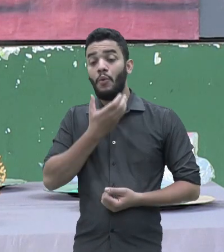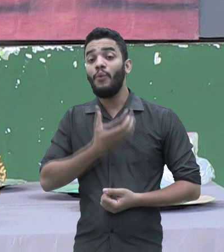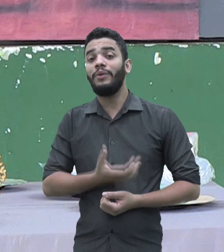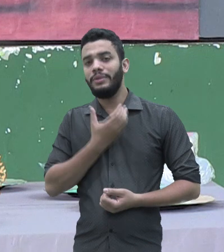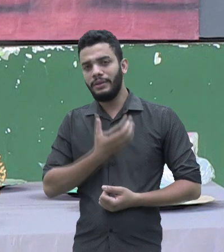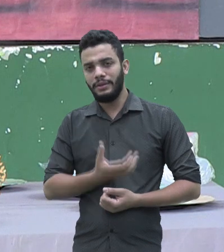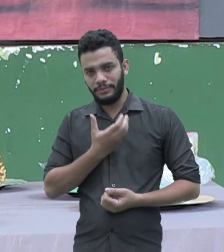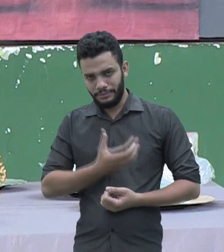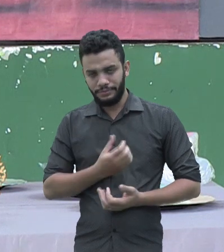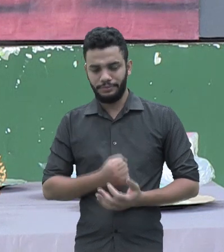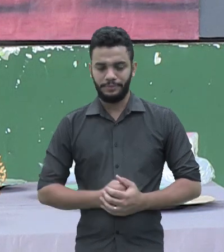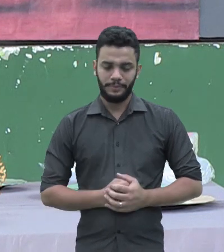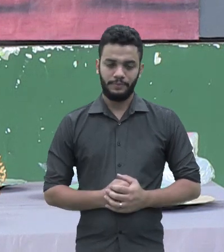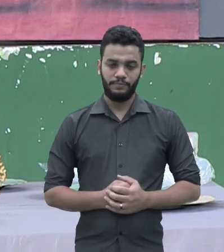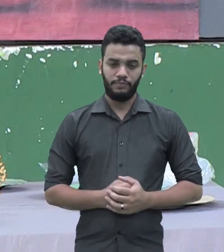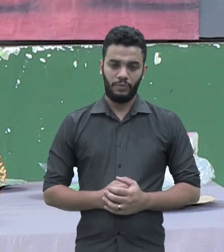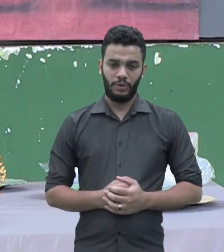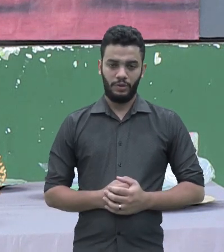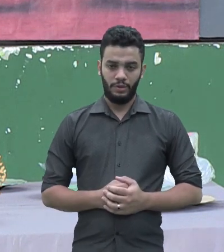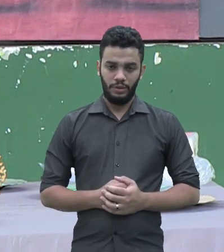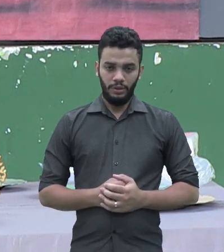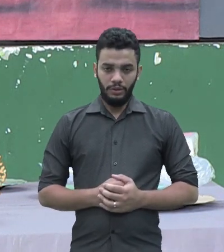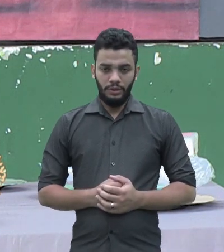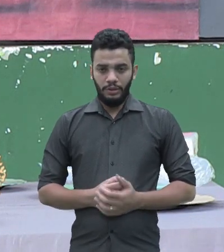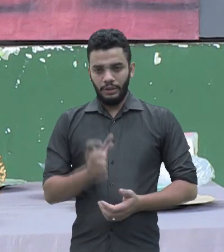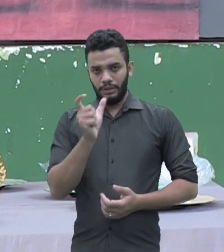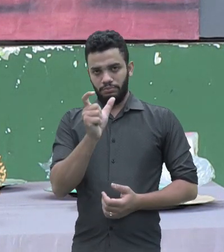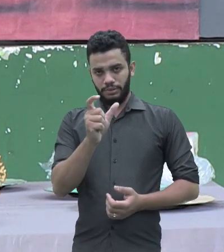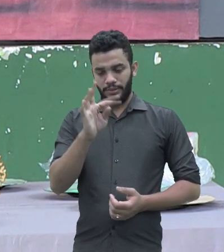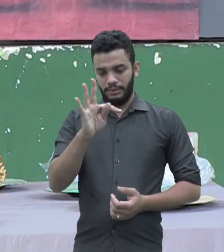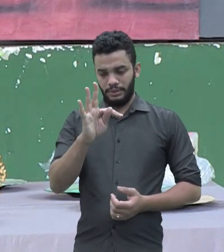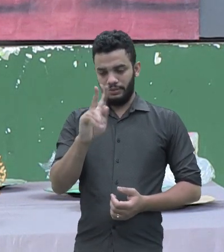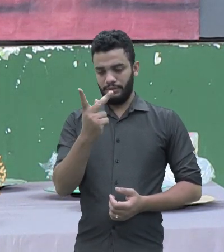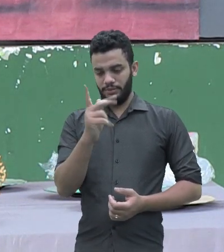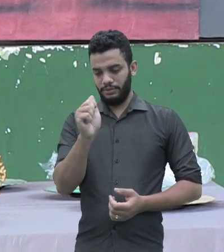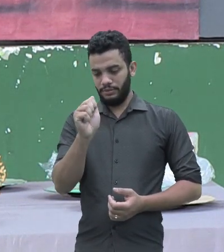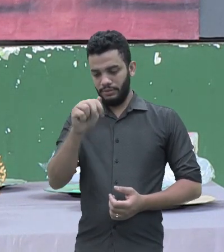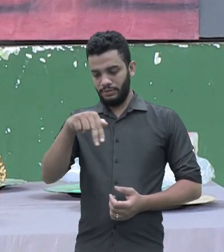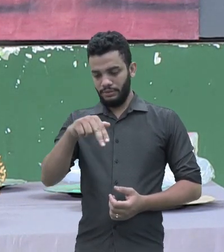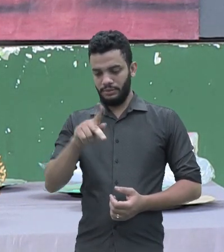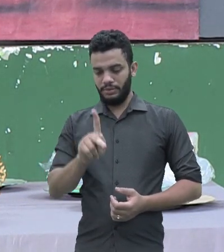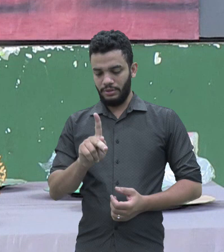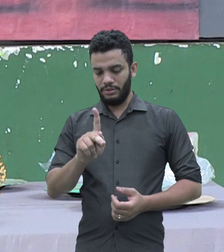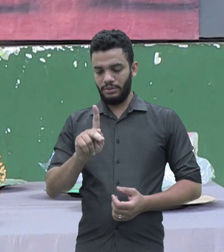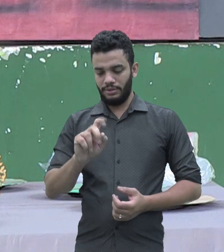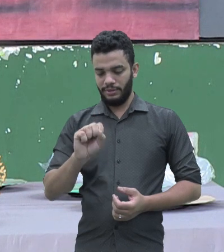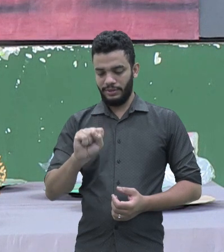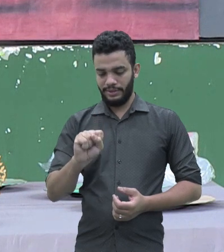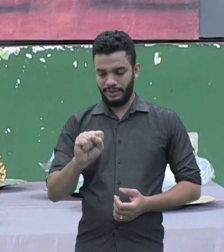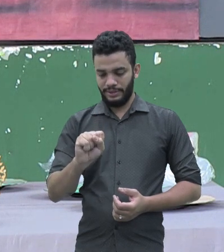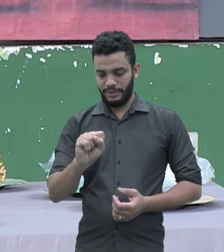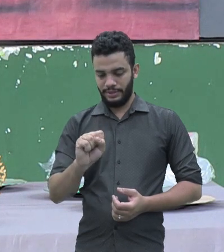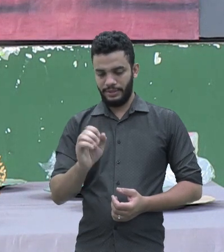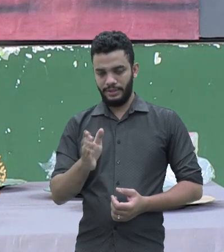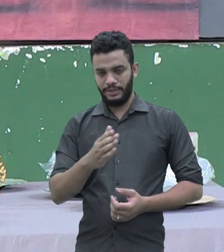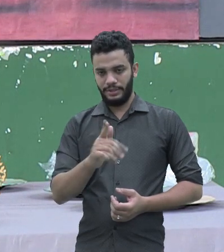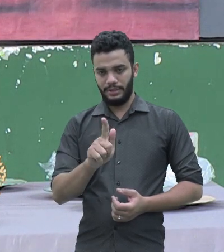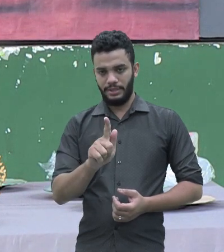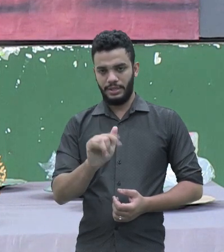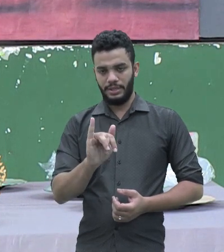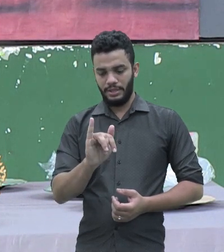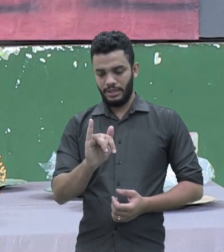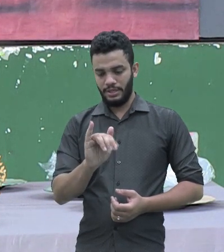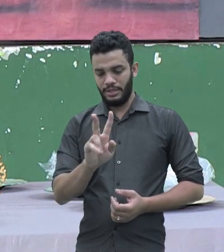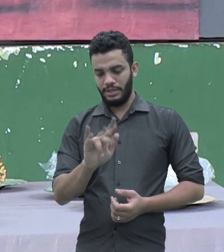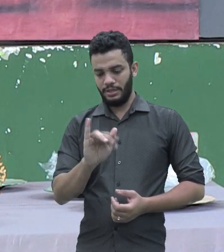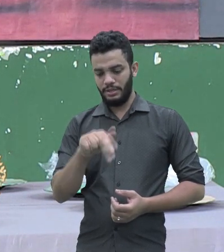de graças em inglês, Thanksgiving, né? Thanks é agradecer, né? Você dizer obrigado.